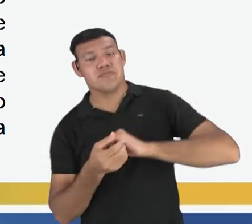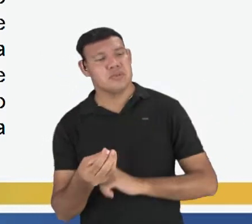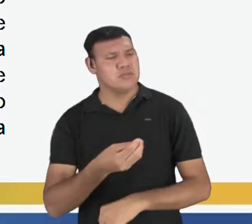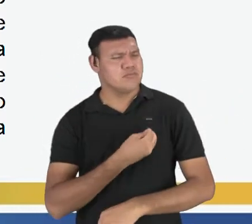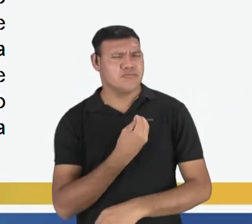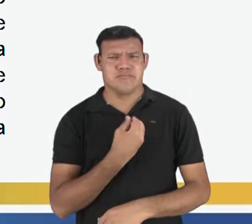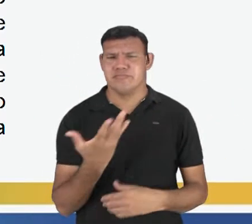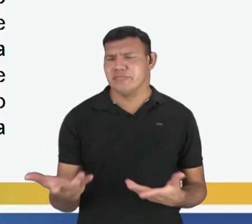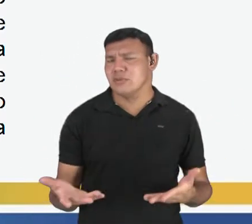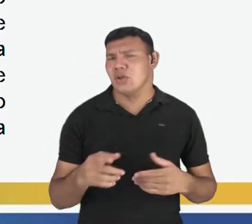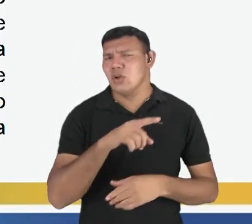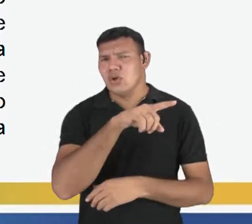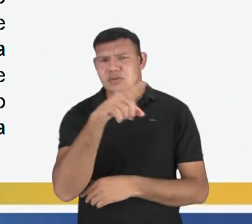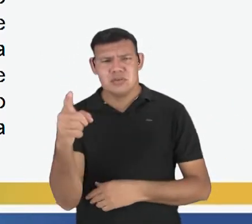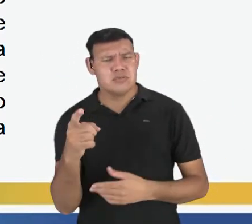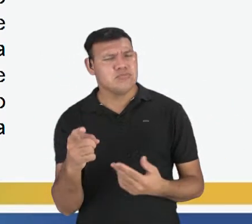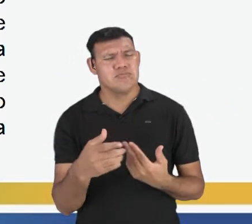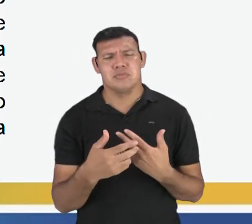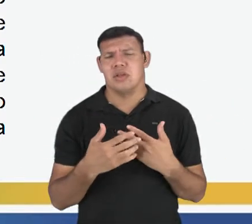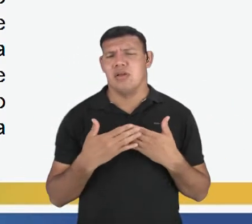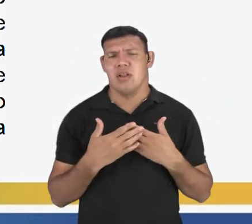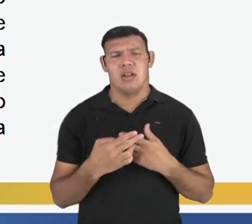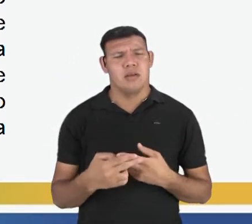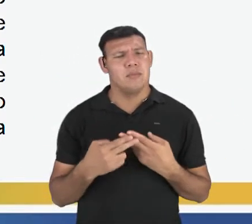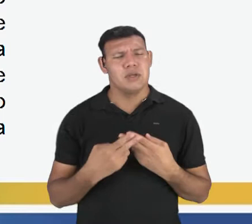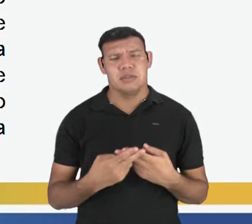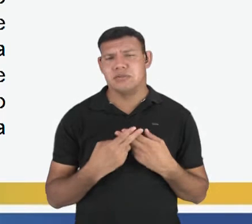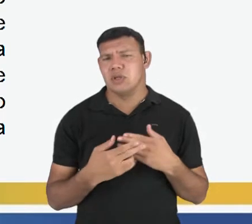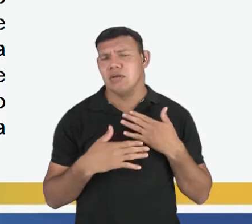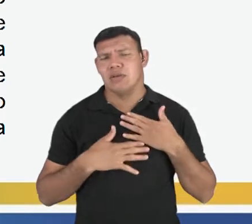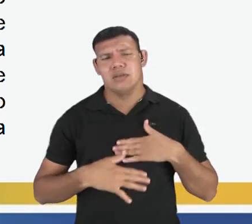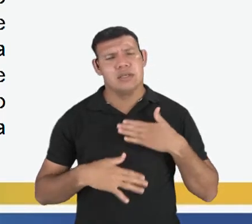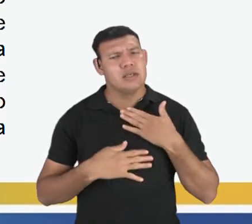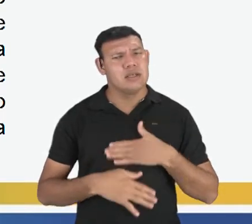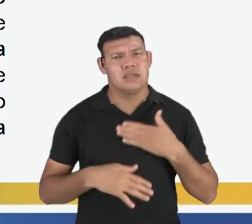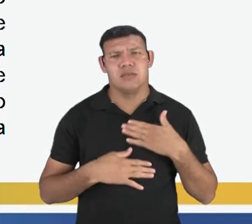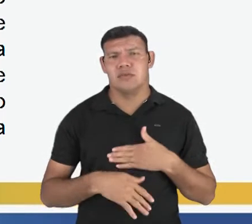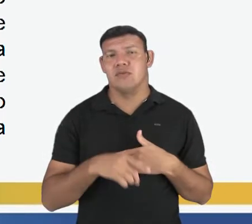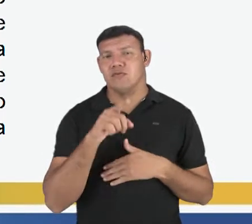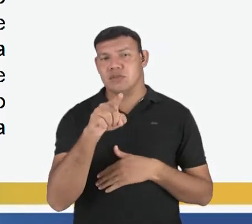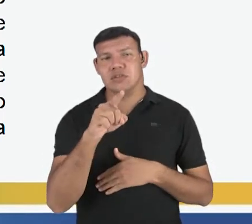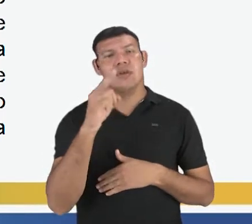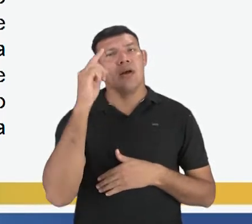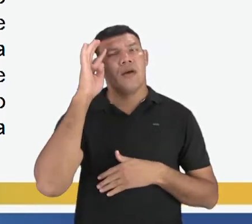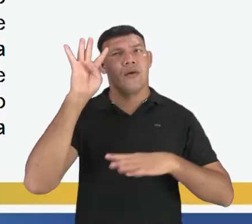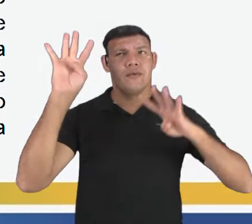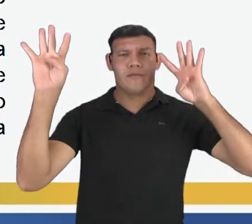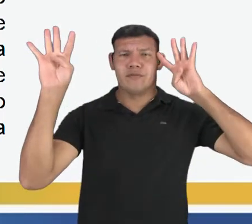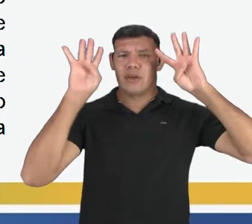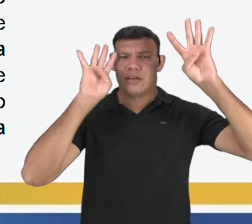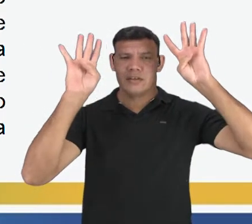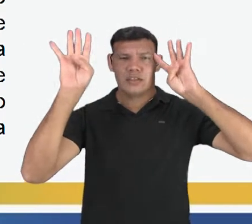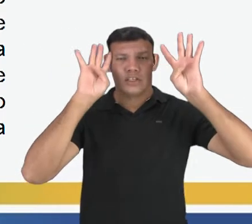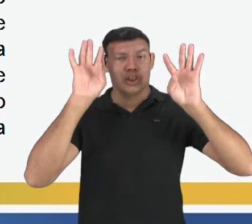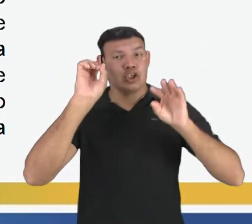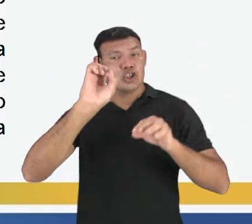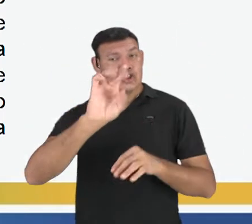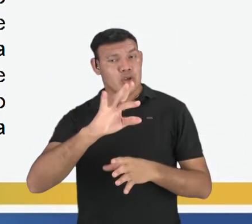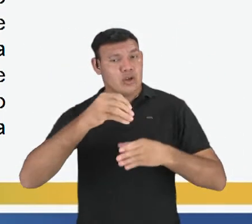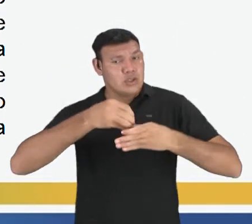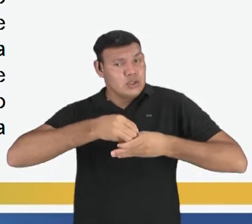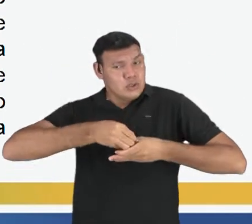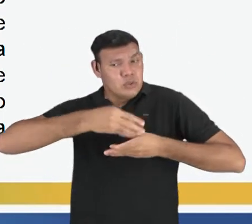viver, meu amigo, você está tranquilo, você está filosofando, tá? Então, no entanto, a atitude filosófica requer